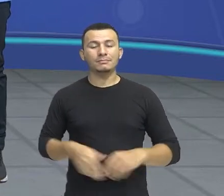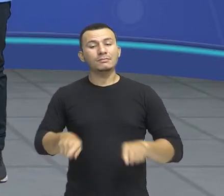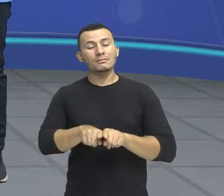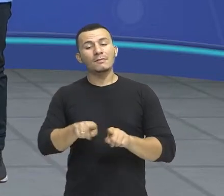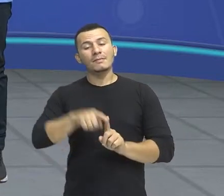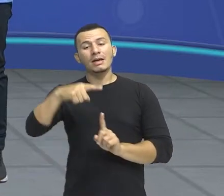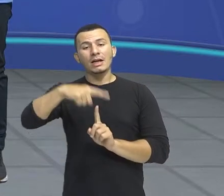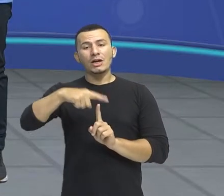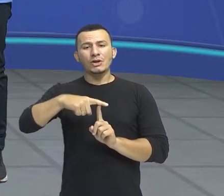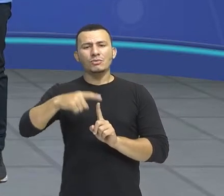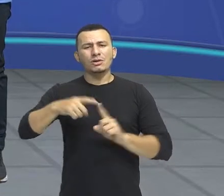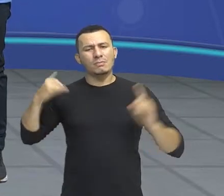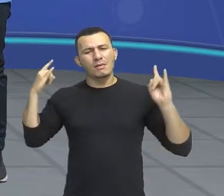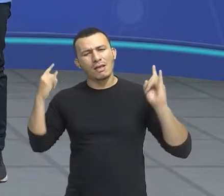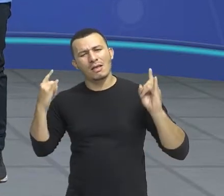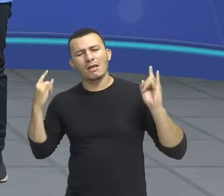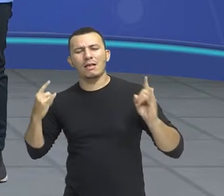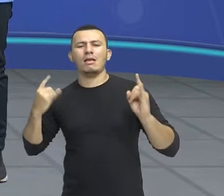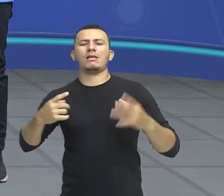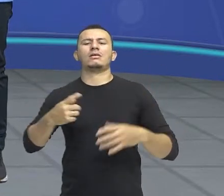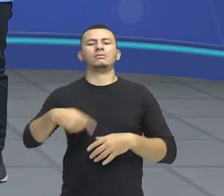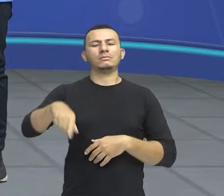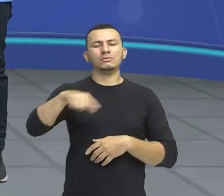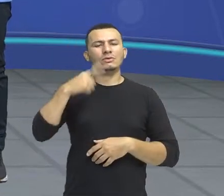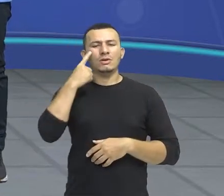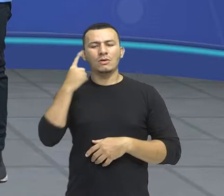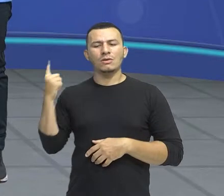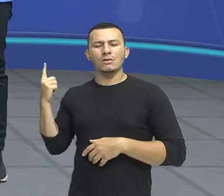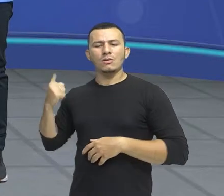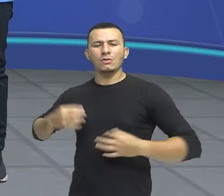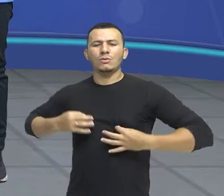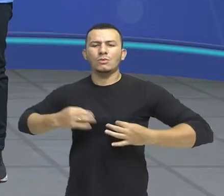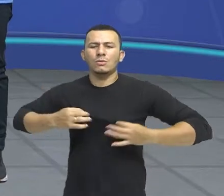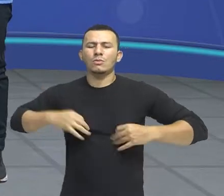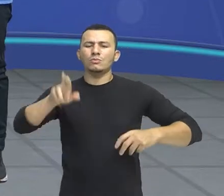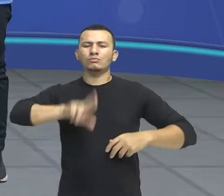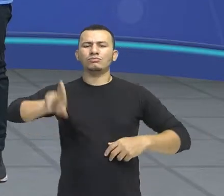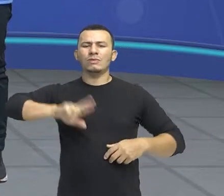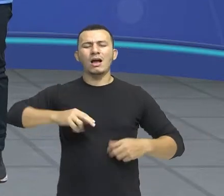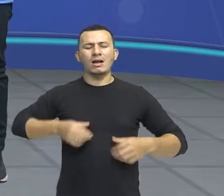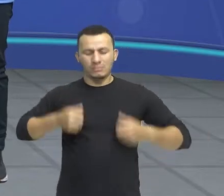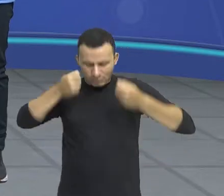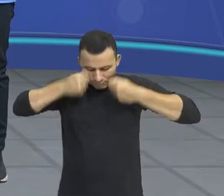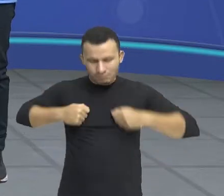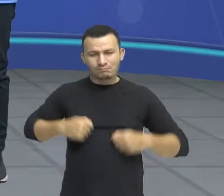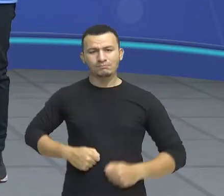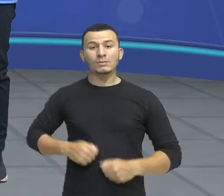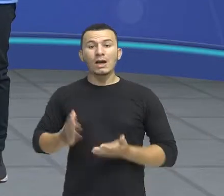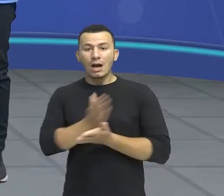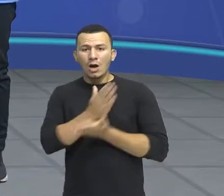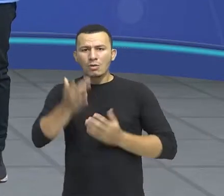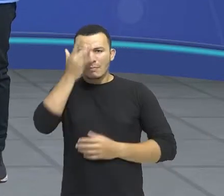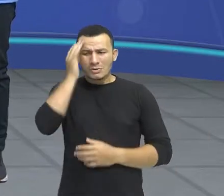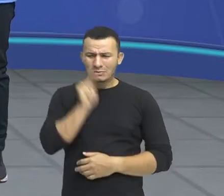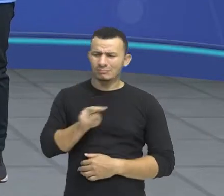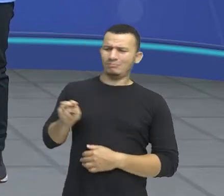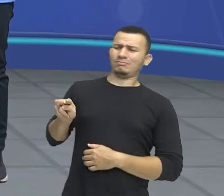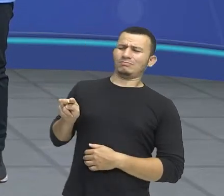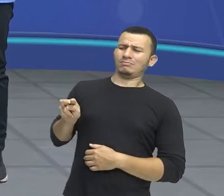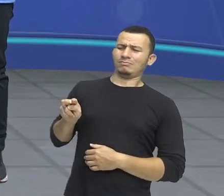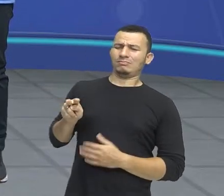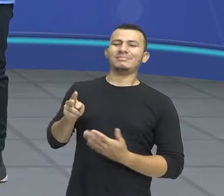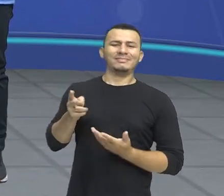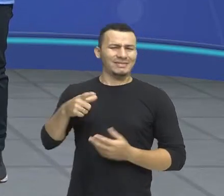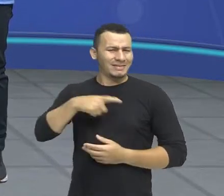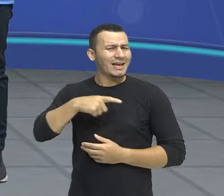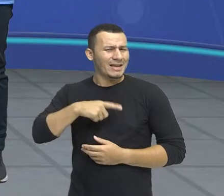estilo metaleiro, né? Essa forma de se vestir, muitas vezes as pessoas olham quem se veste dessa forma e